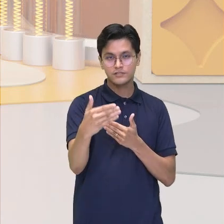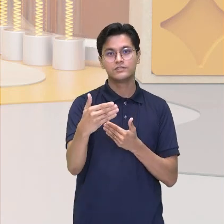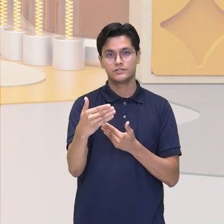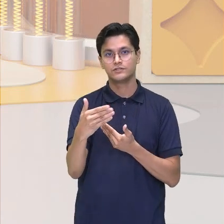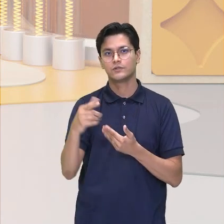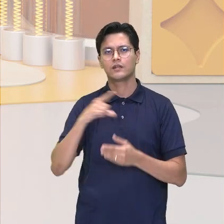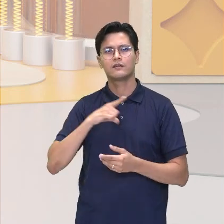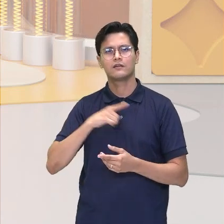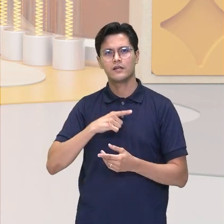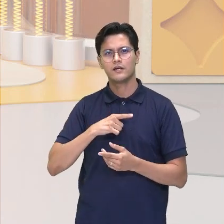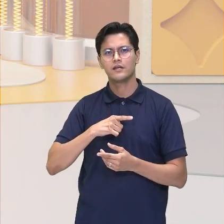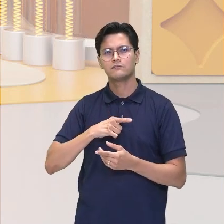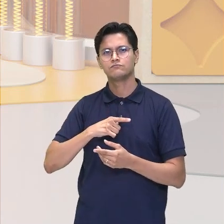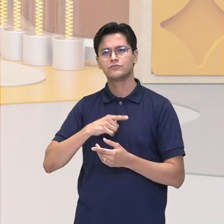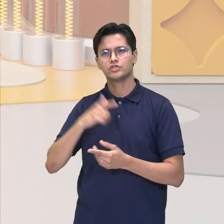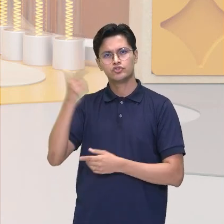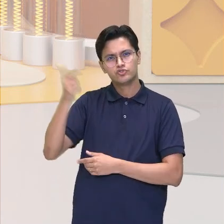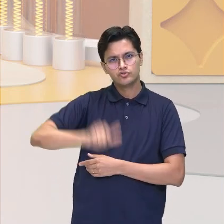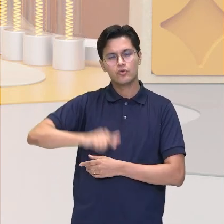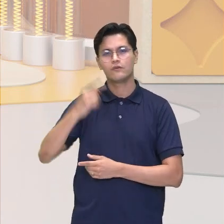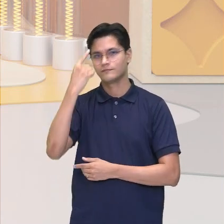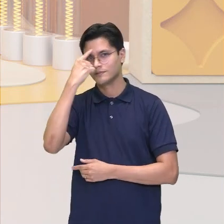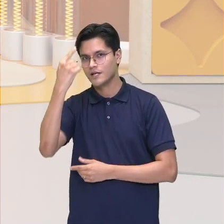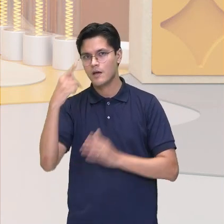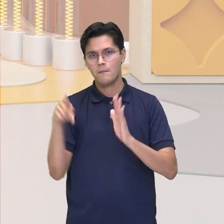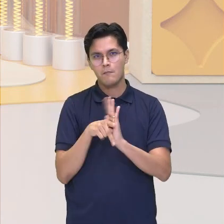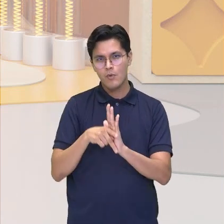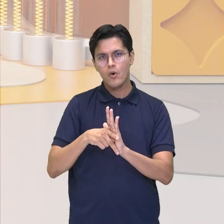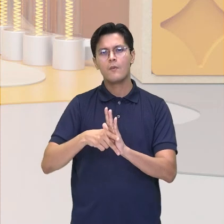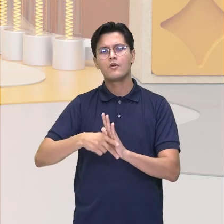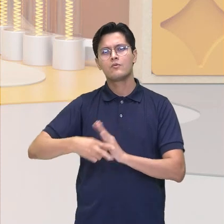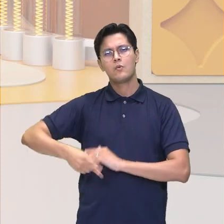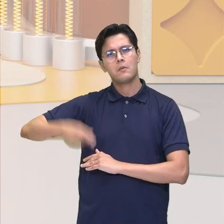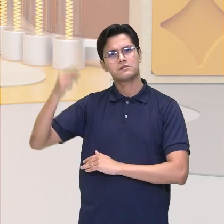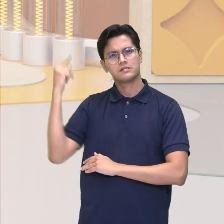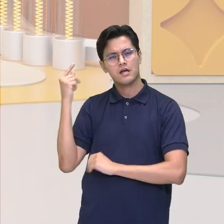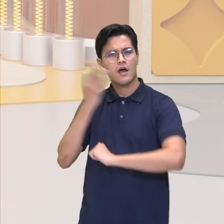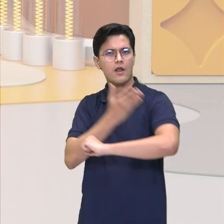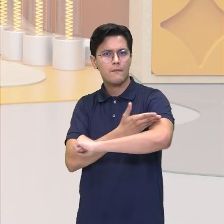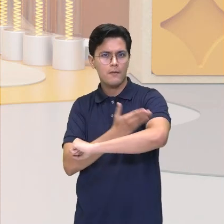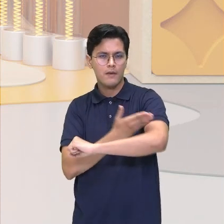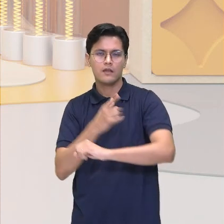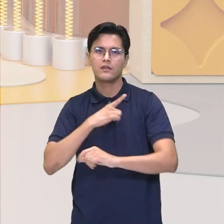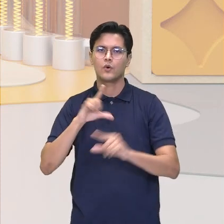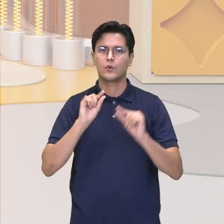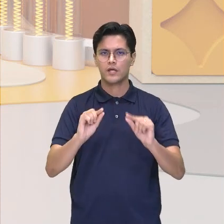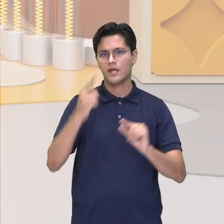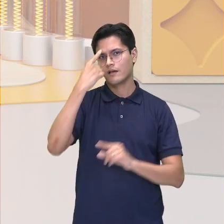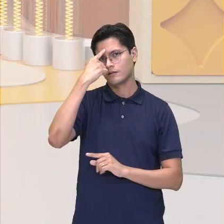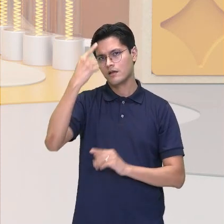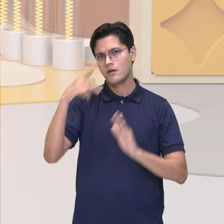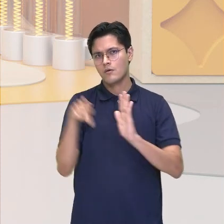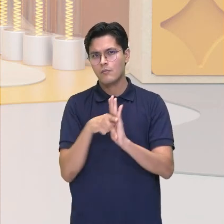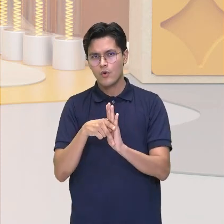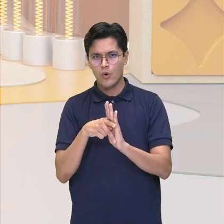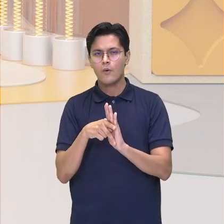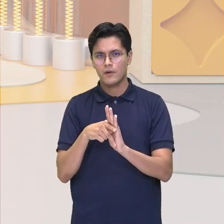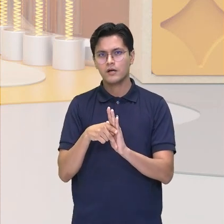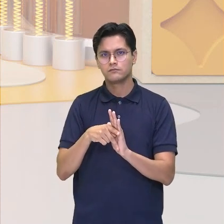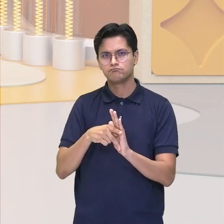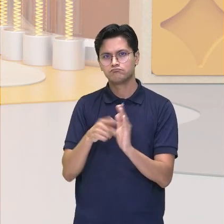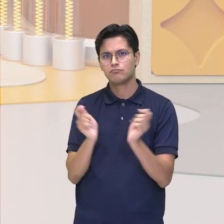as ideias greco-romanas, né, com aquele ideal humanista de criticar